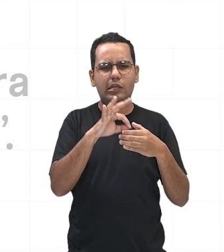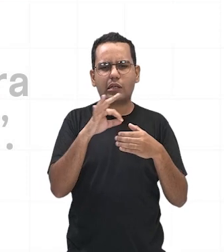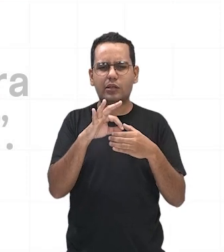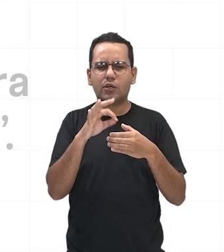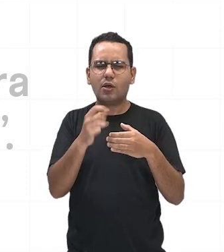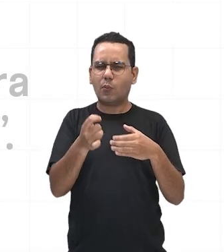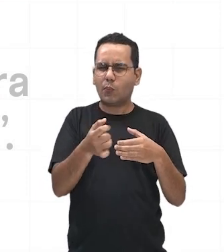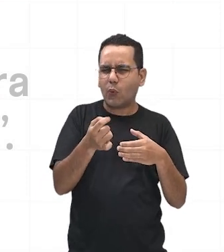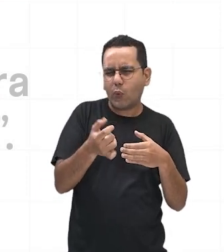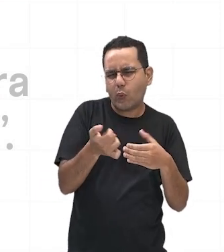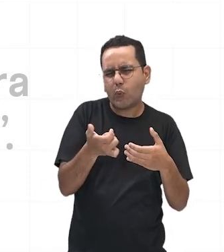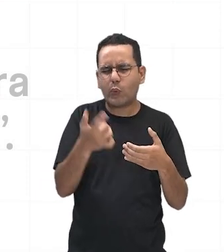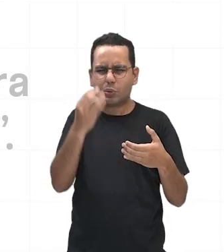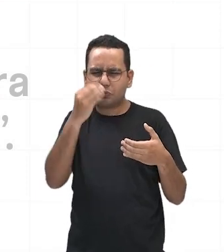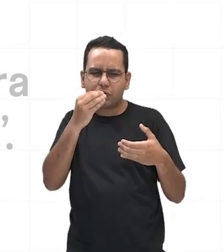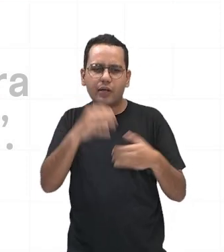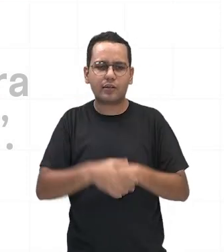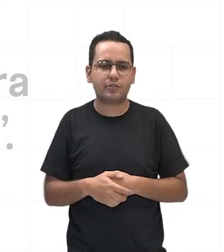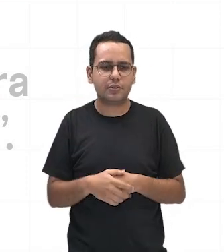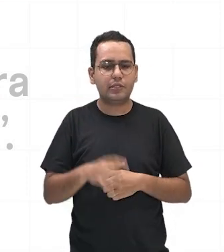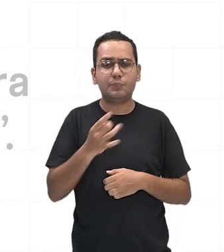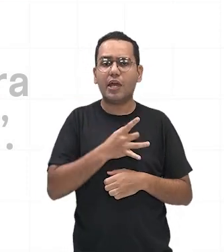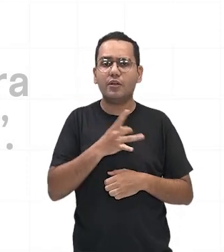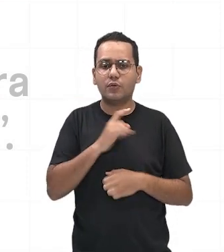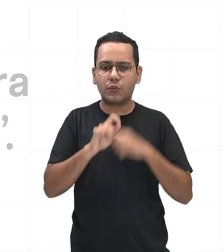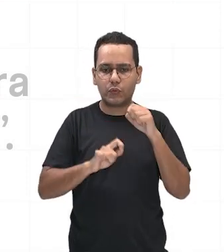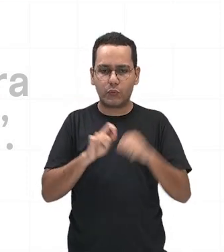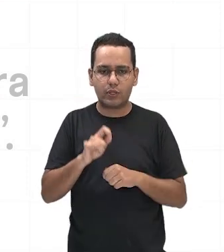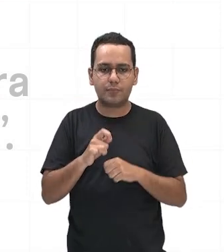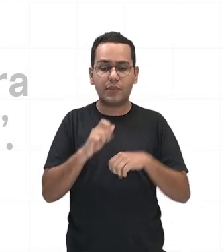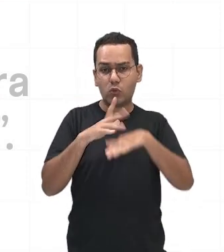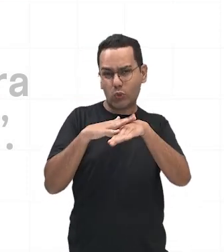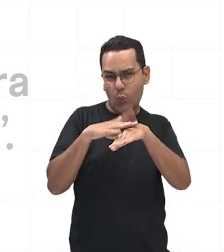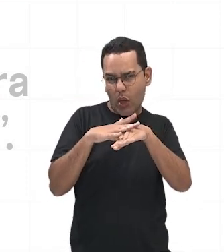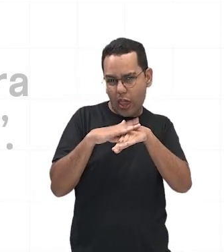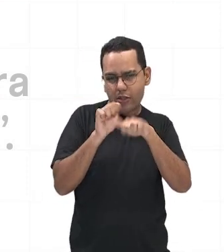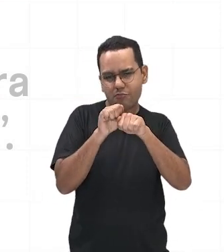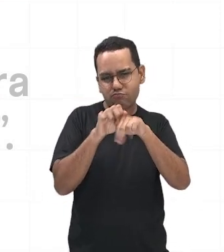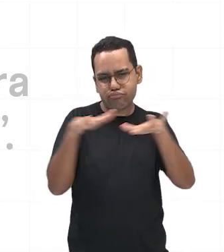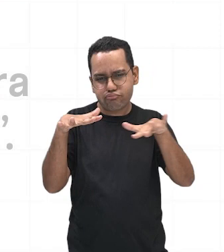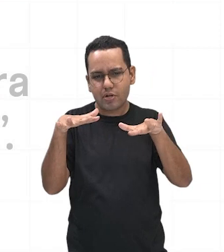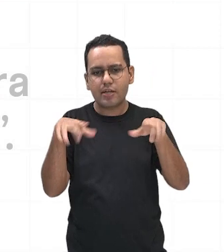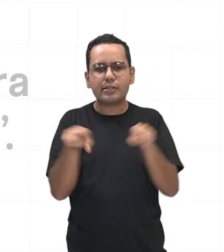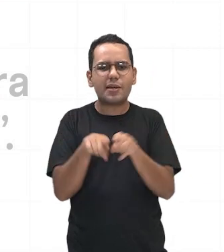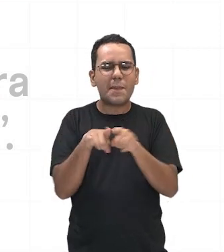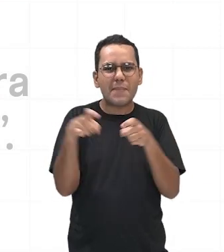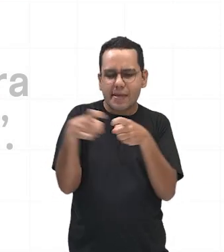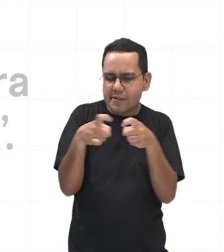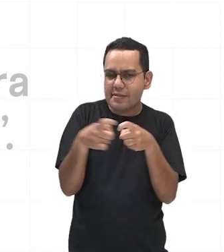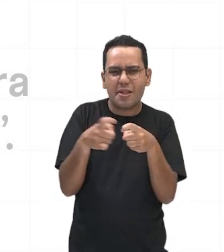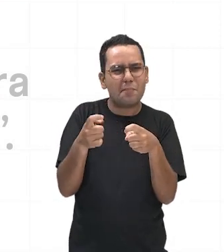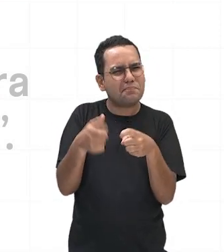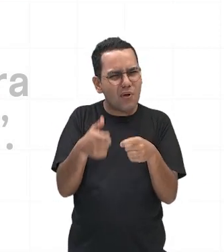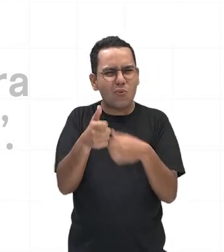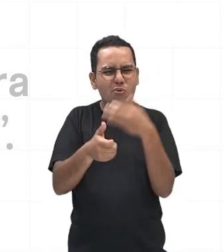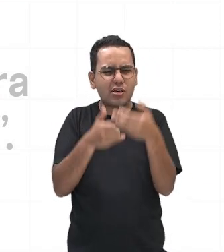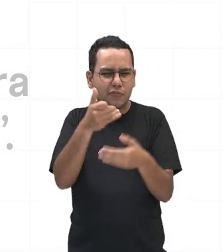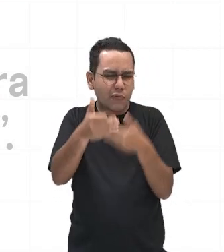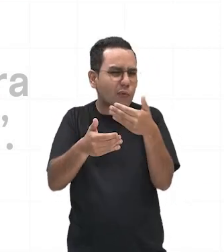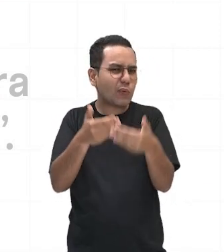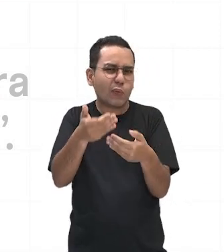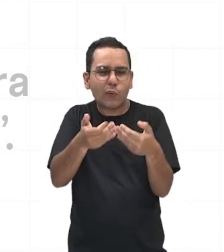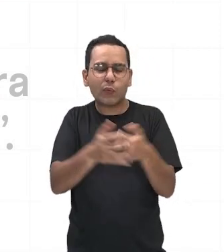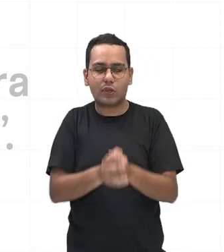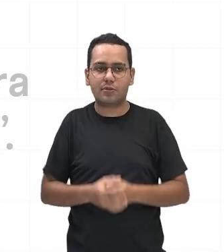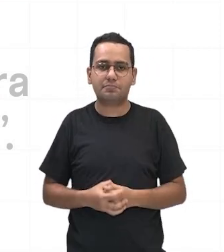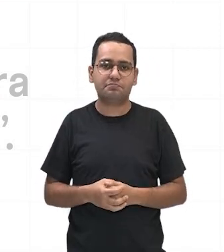alimento. Temia-se as epidemias. A medicina não era evoluída e a morte era quase uma amiga. Por